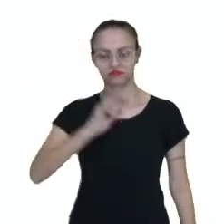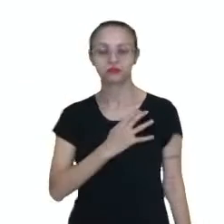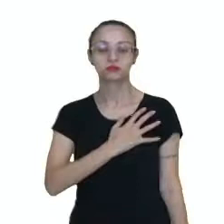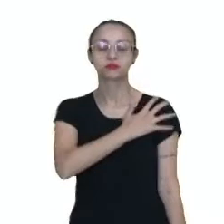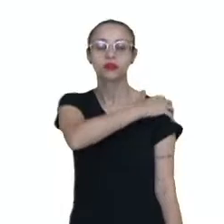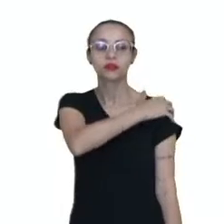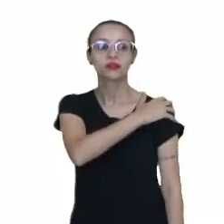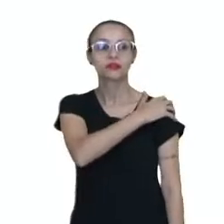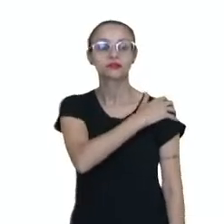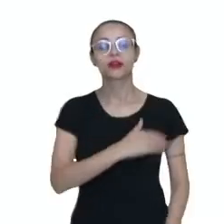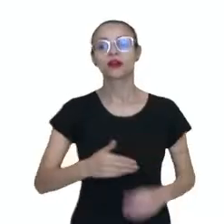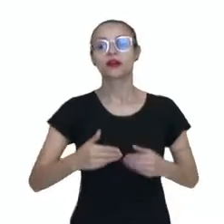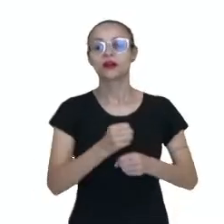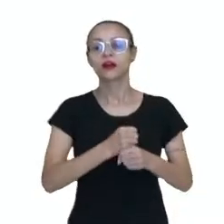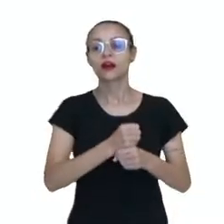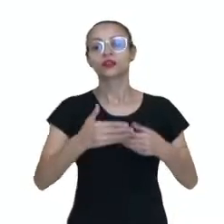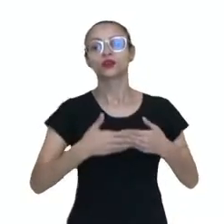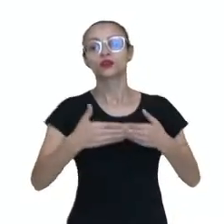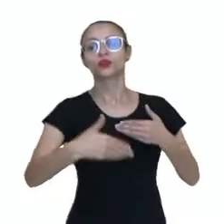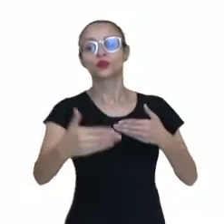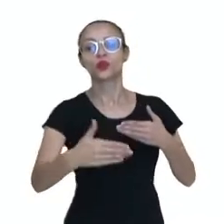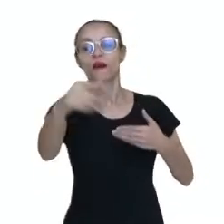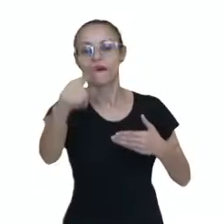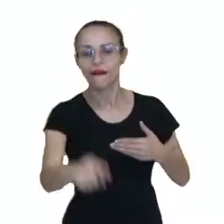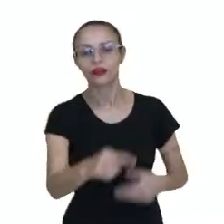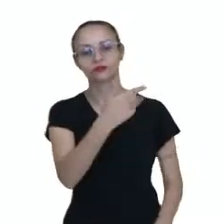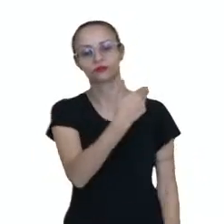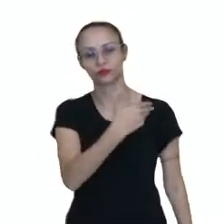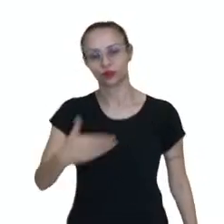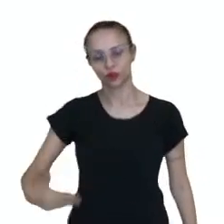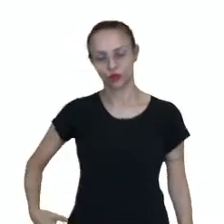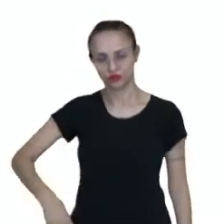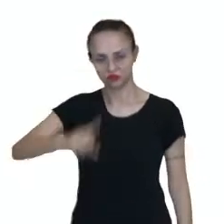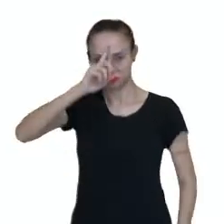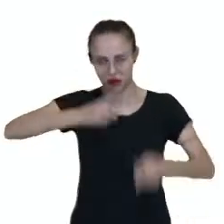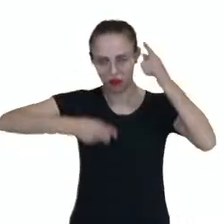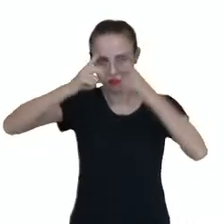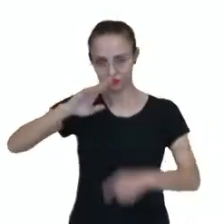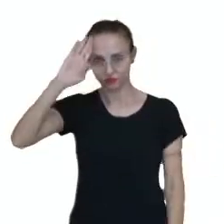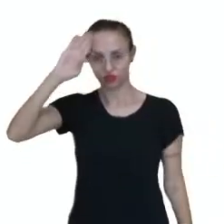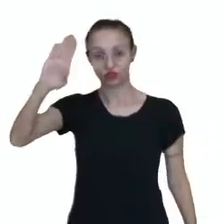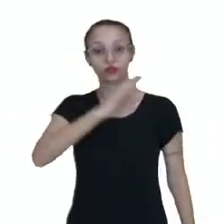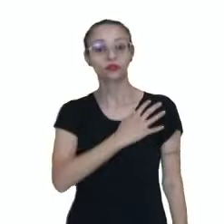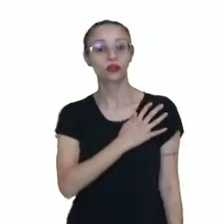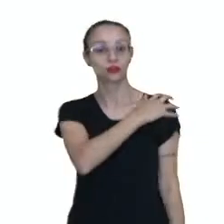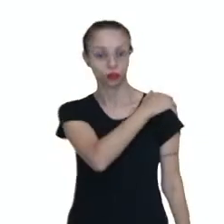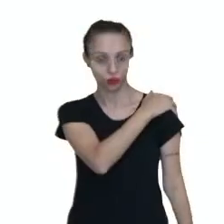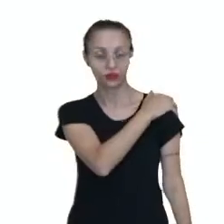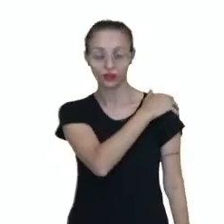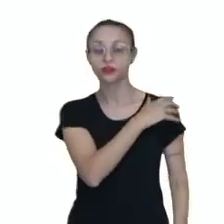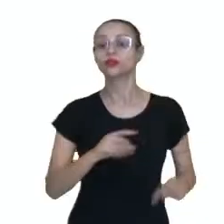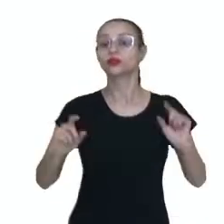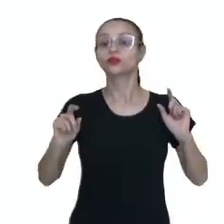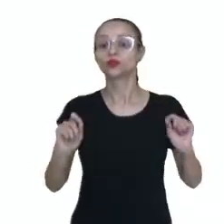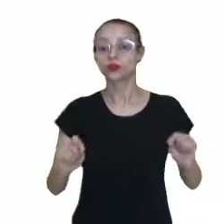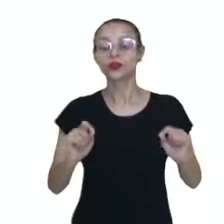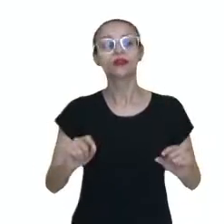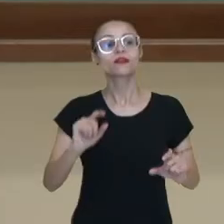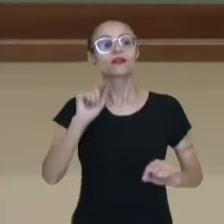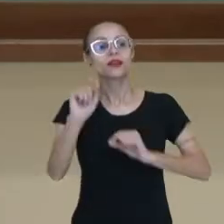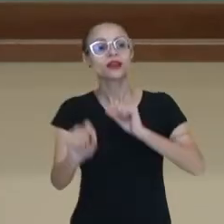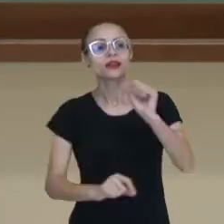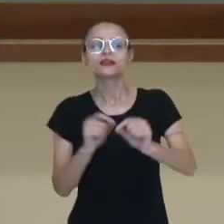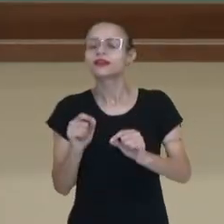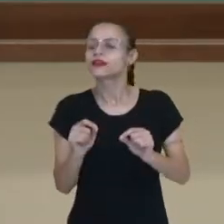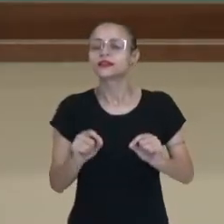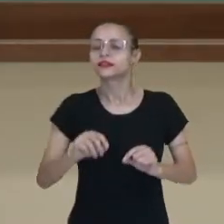que os anos que se seguiram caracterizaram-se como uma ditadura. Tá? A gente fala aqui de civil-militar porque não